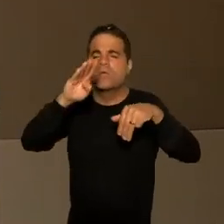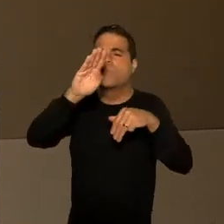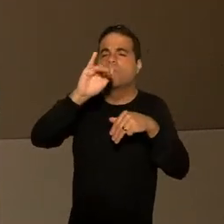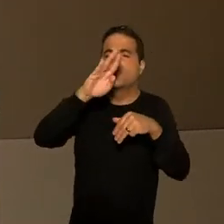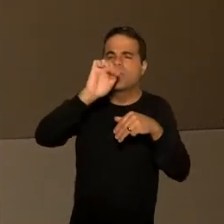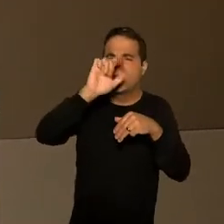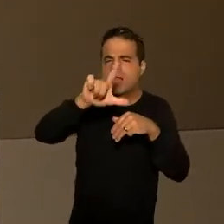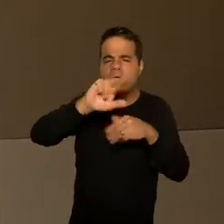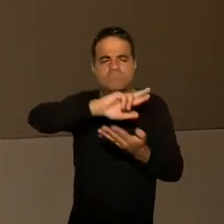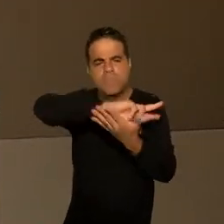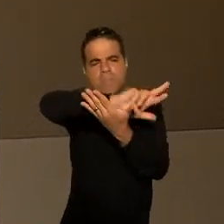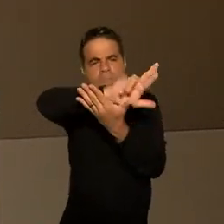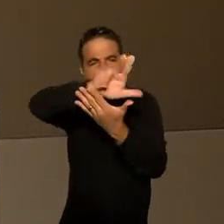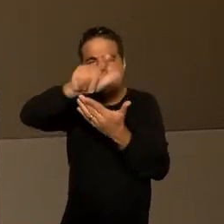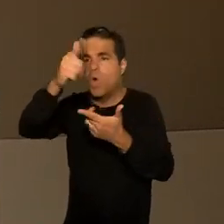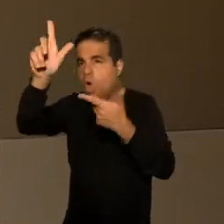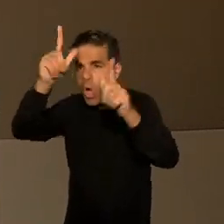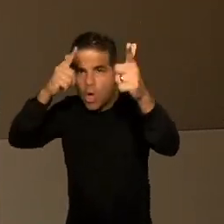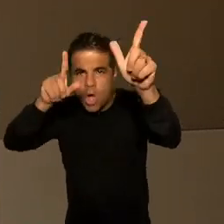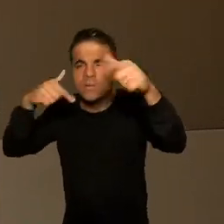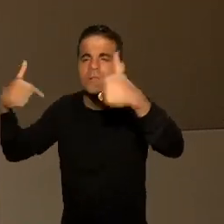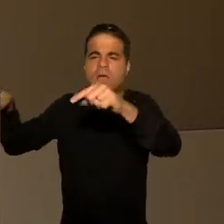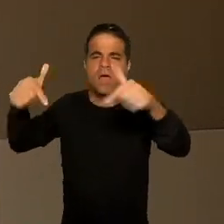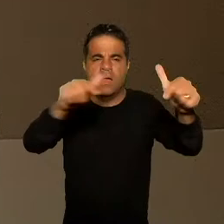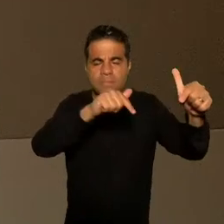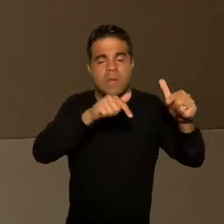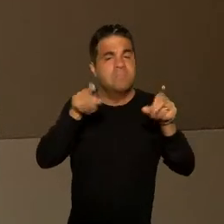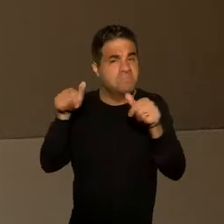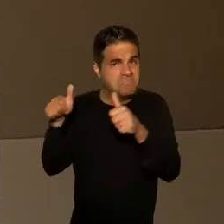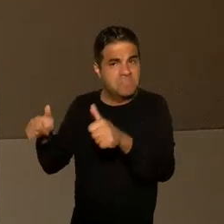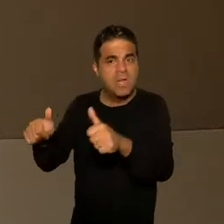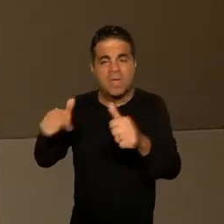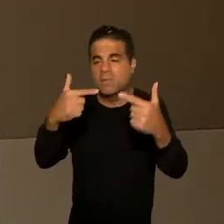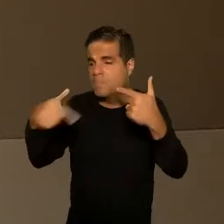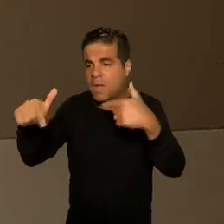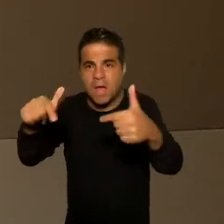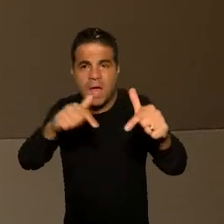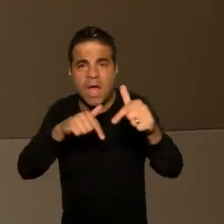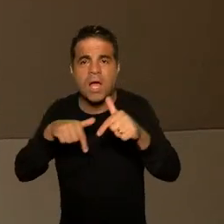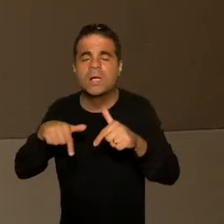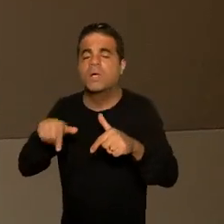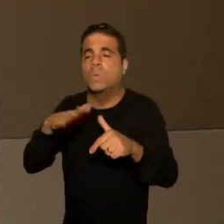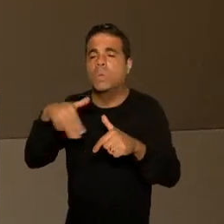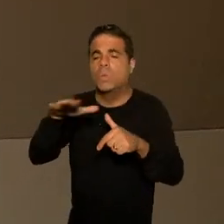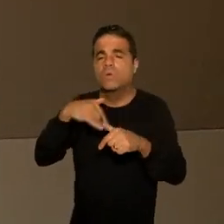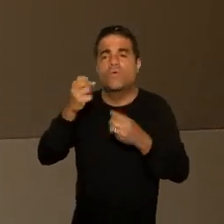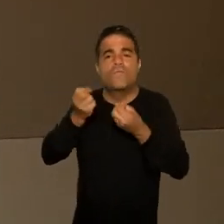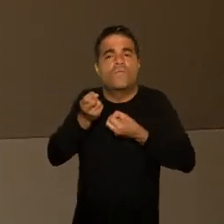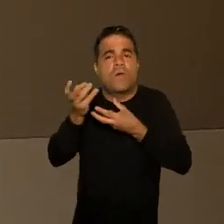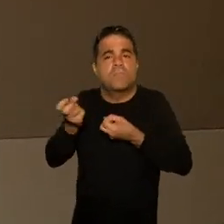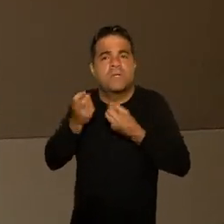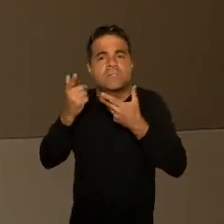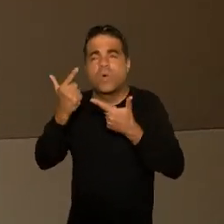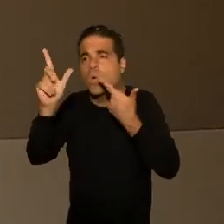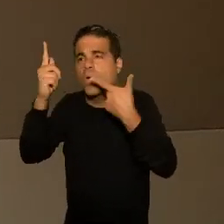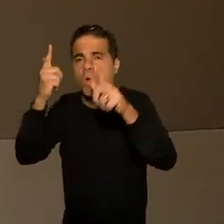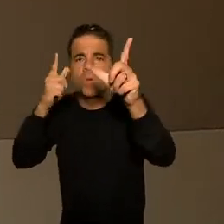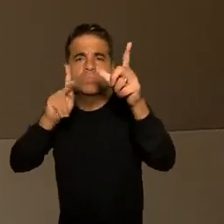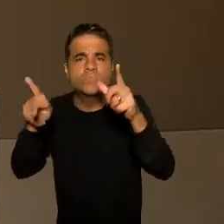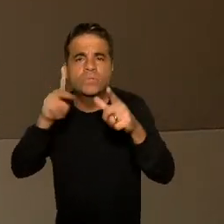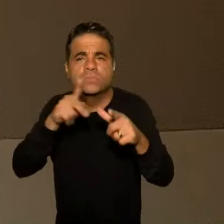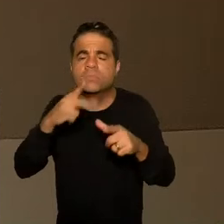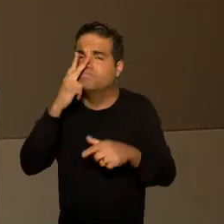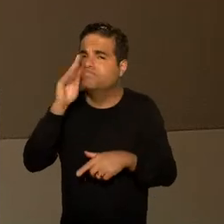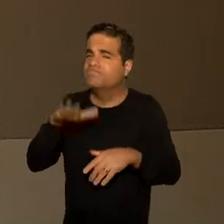e várias outras eles trabalham bastante com informação dos professores Talvez